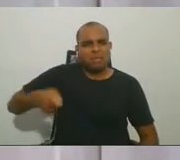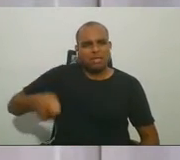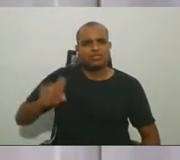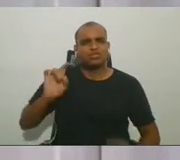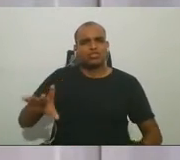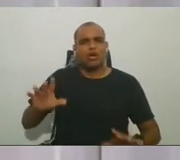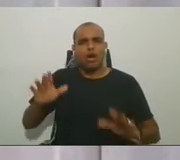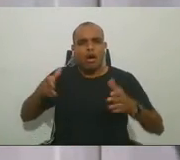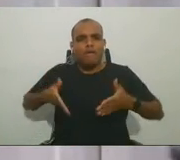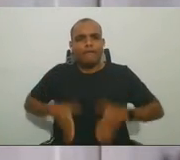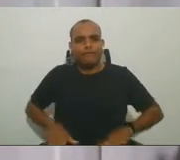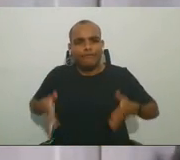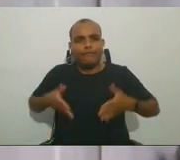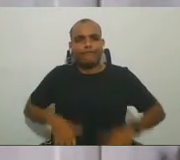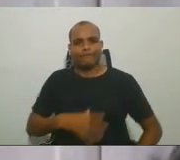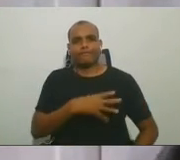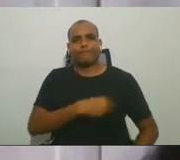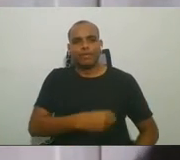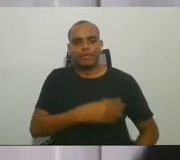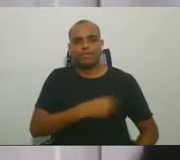reprodutivos e